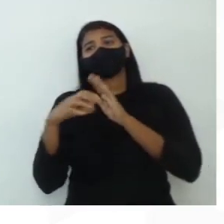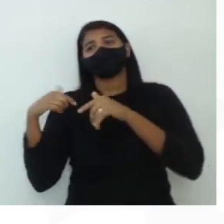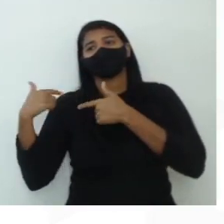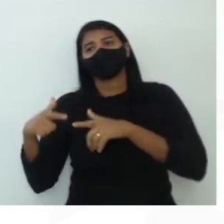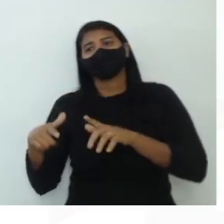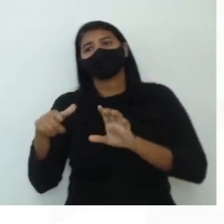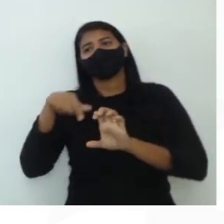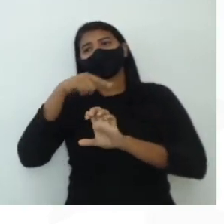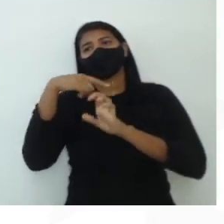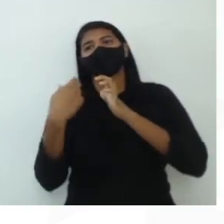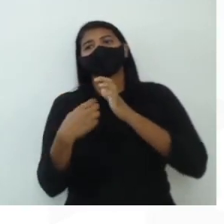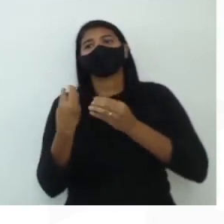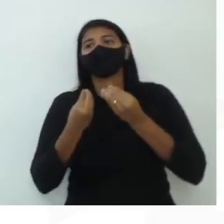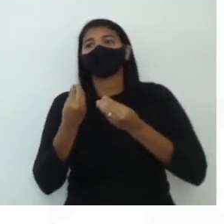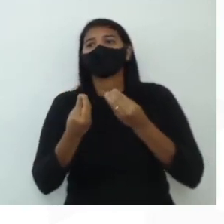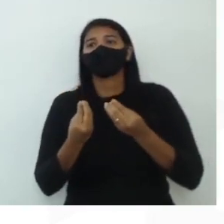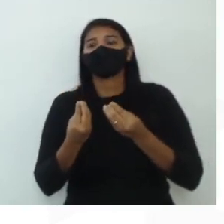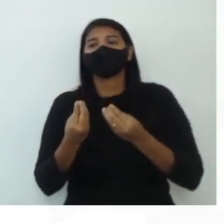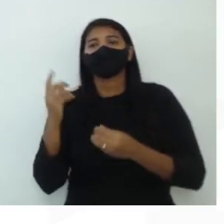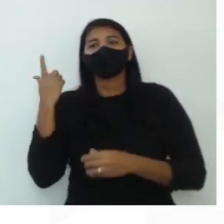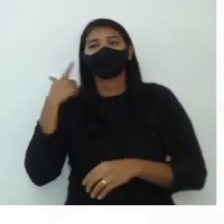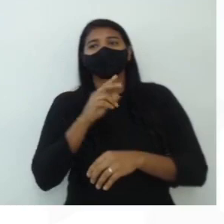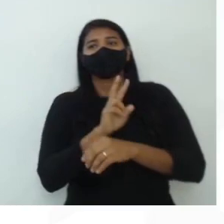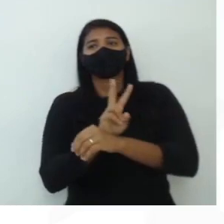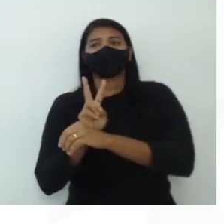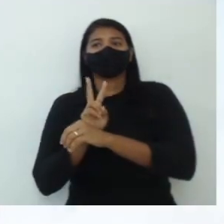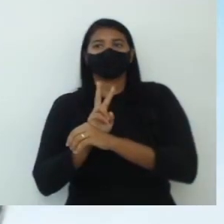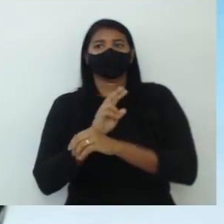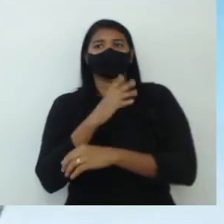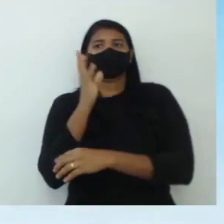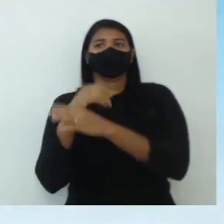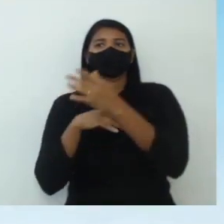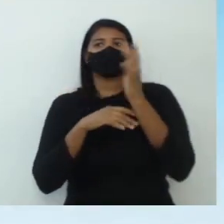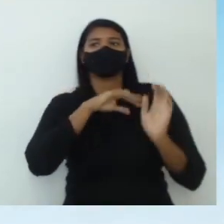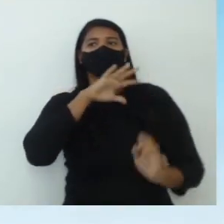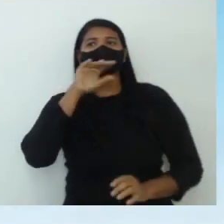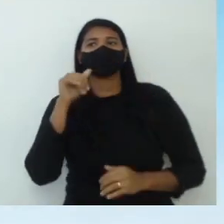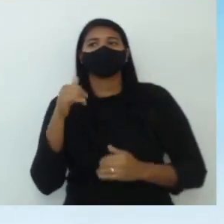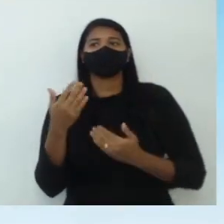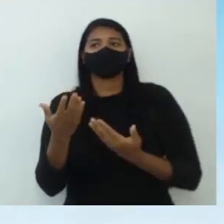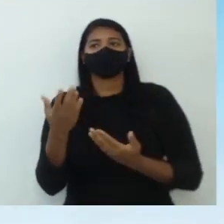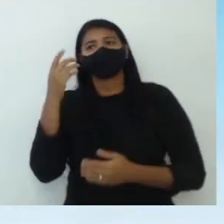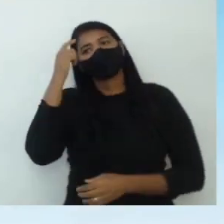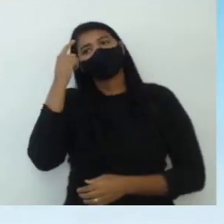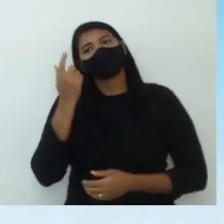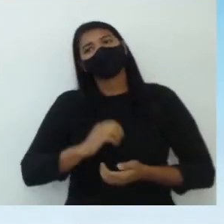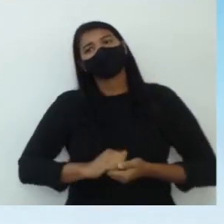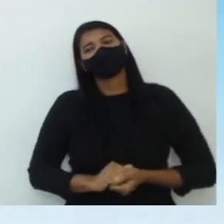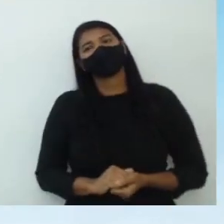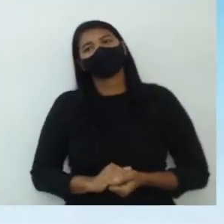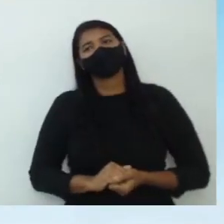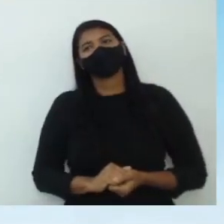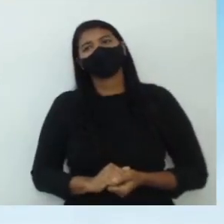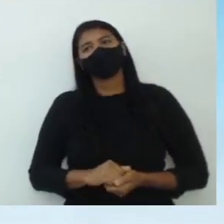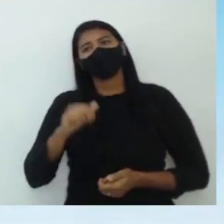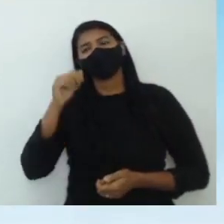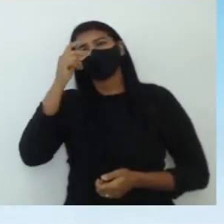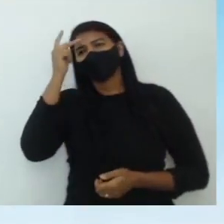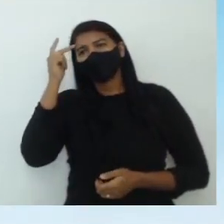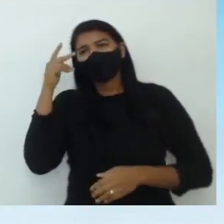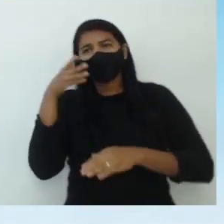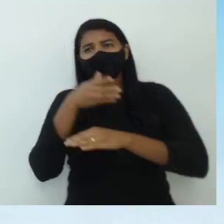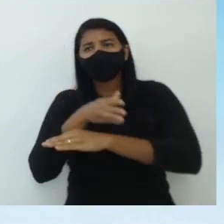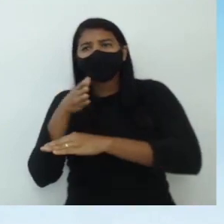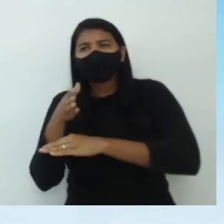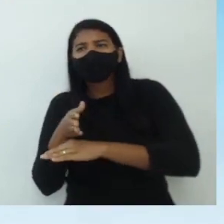há como se garantir a proteção ambiental, né? A gente às vezes pensa assim, né? As pessoas estão indo lá, estão